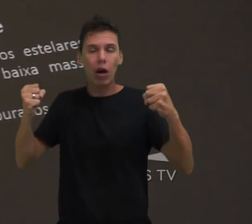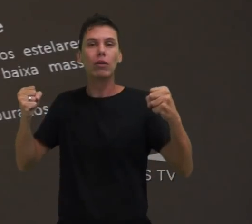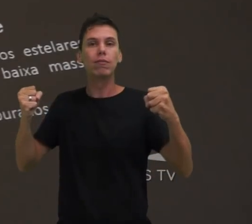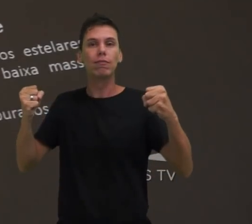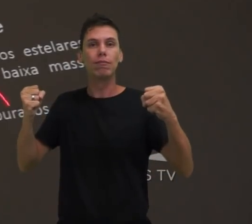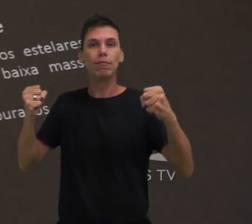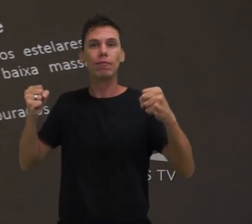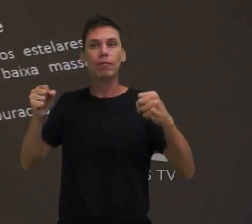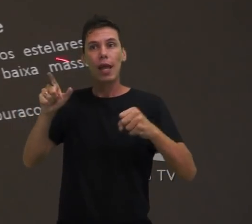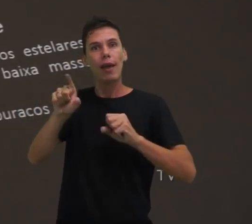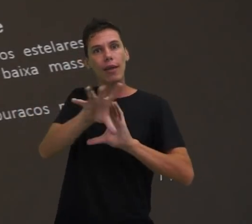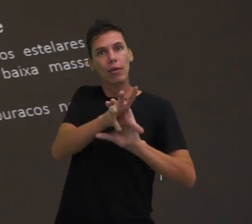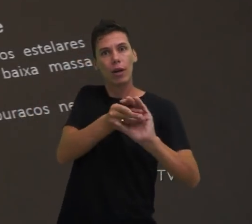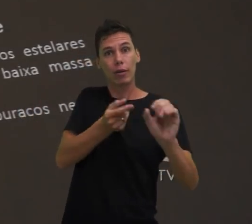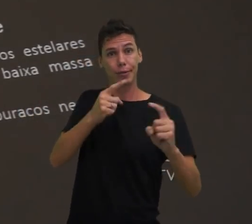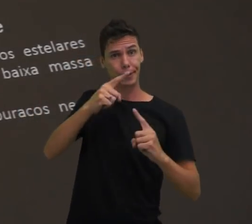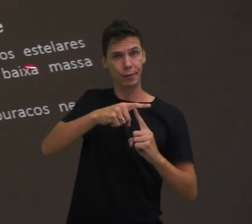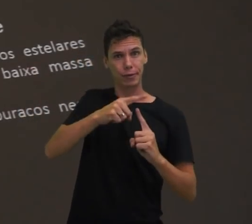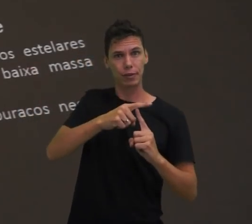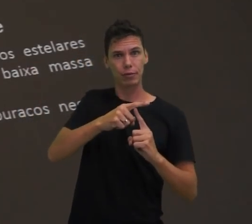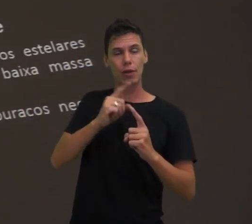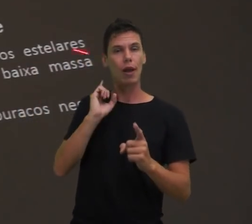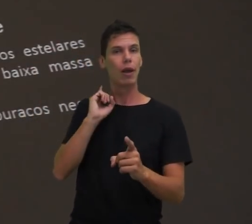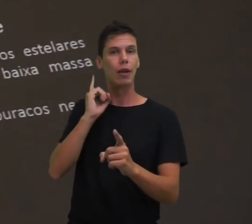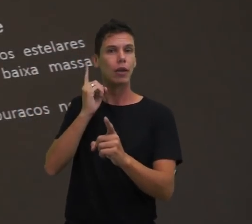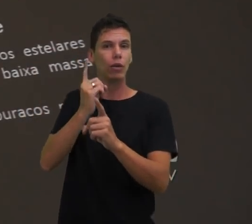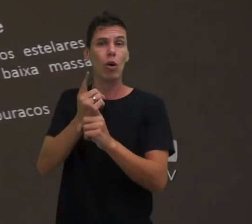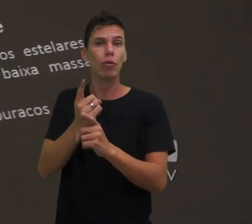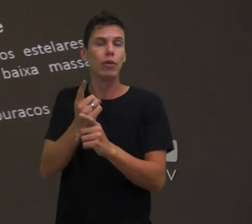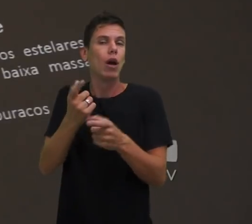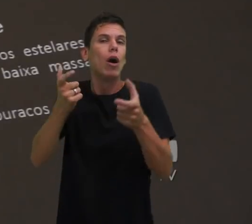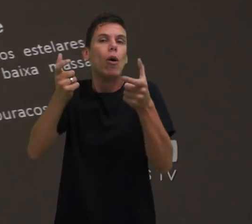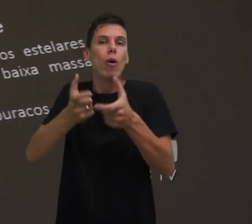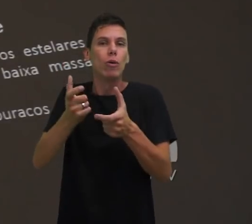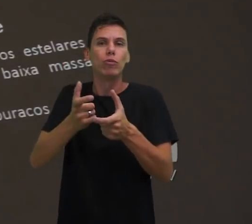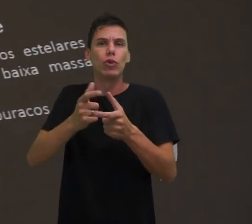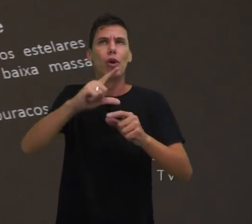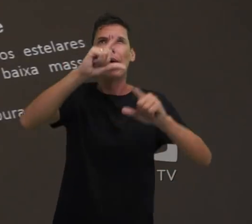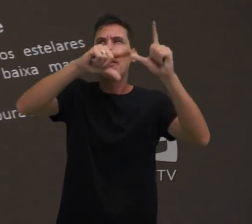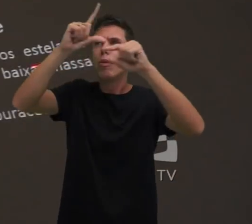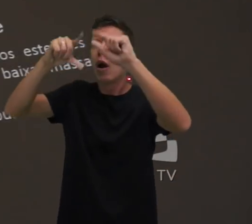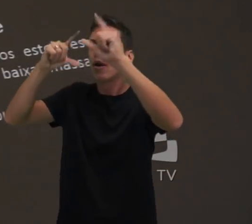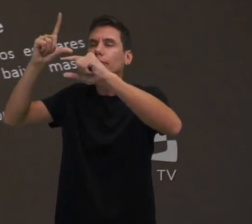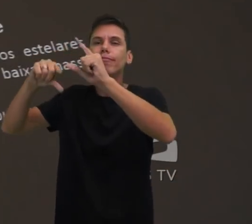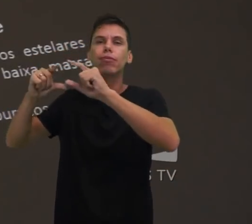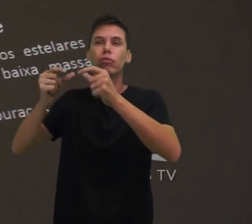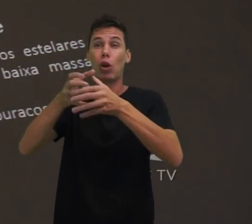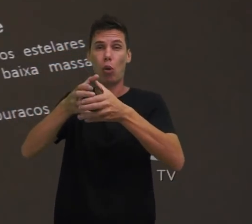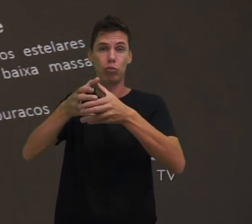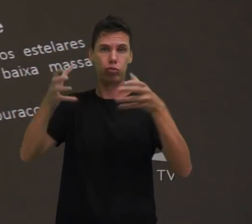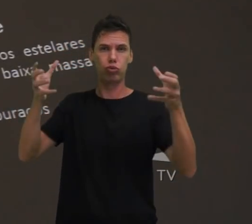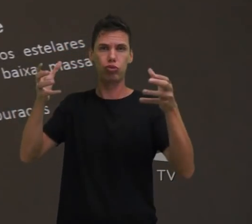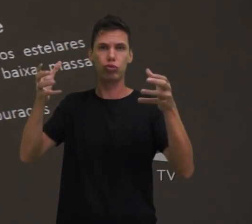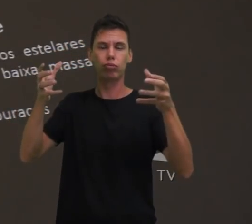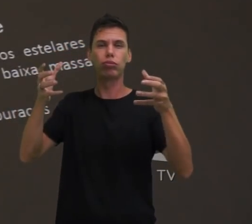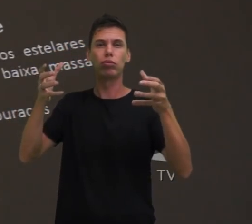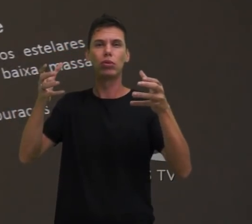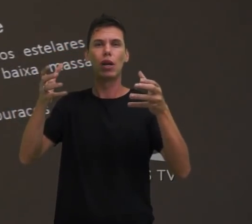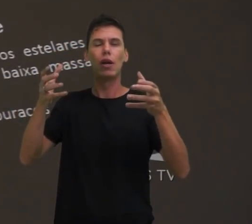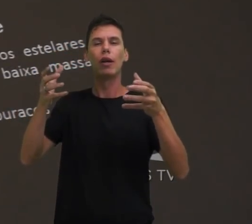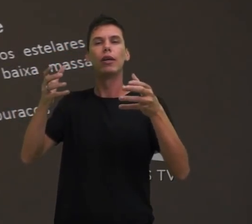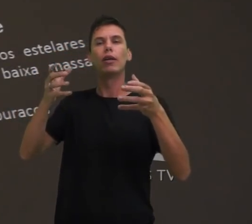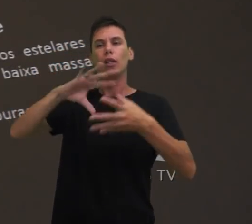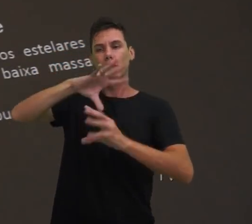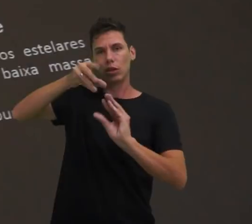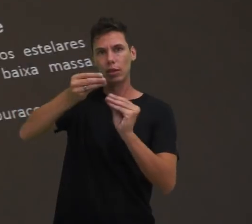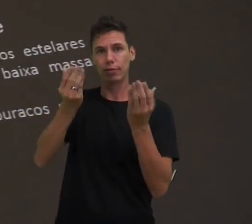altas, tá? E aí esse tipo de buraco negro, eles são encontrados então em aglomerados estelares ou no centro de galáxias de baixa massa, que